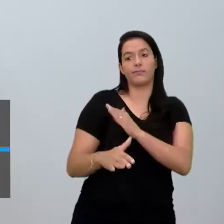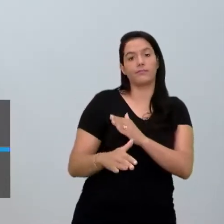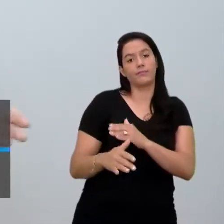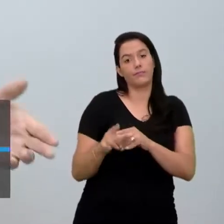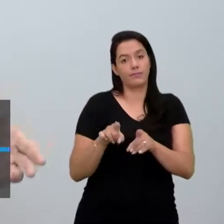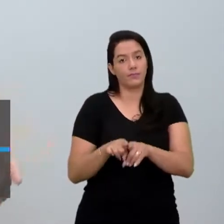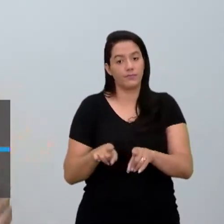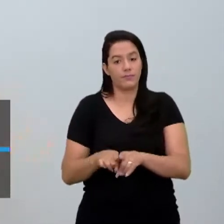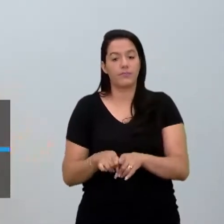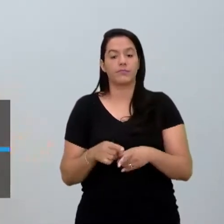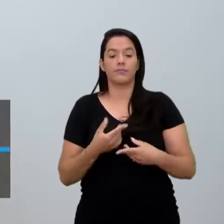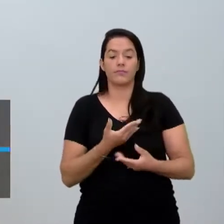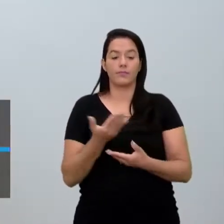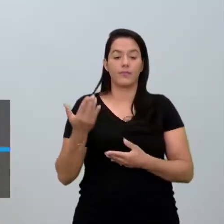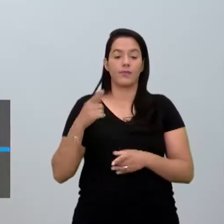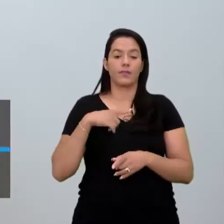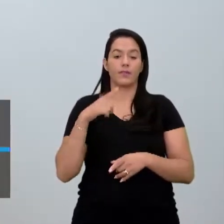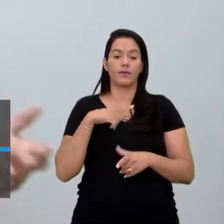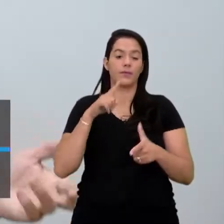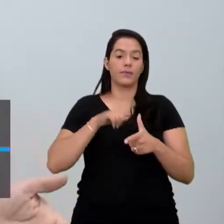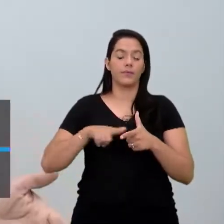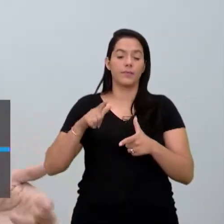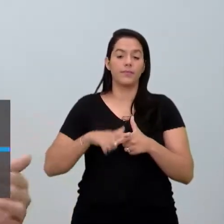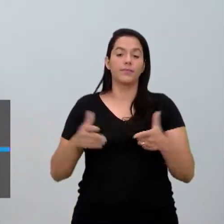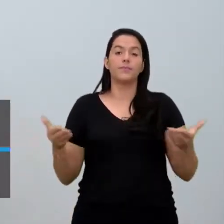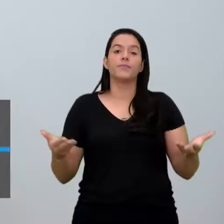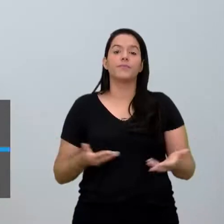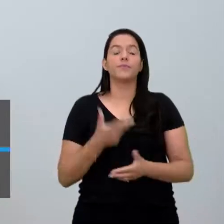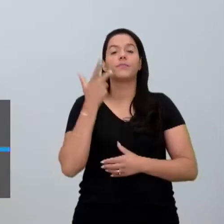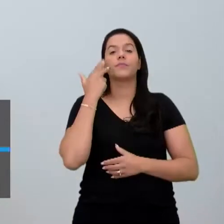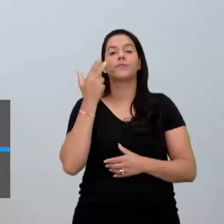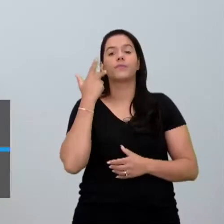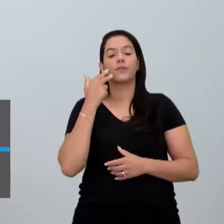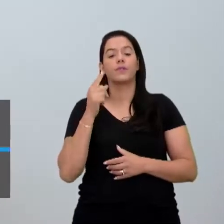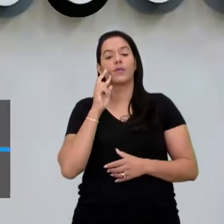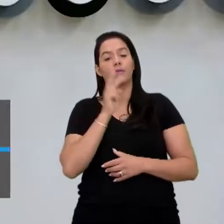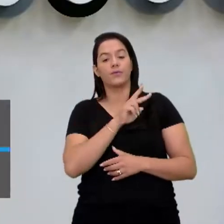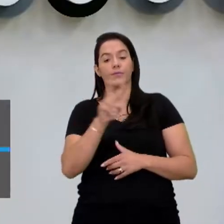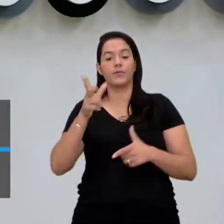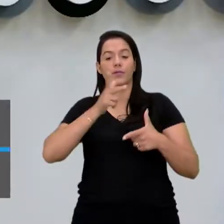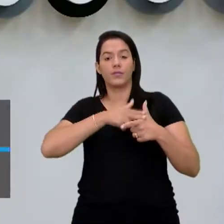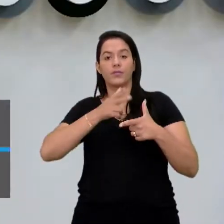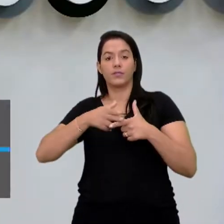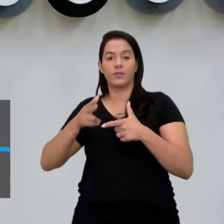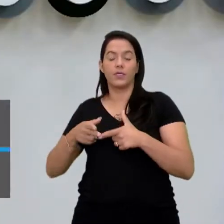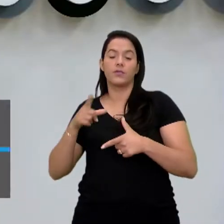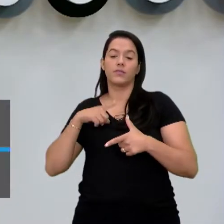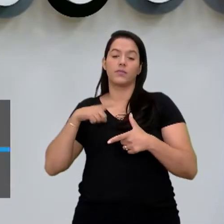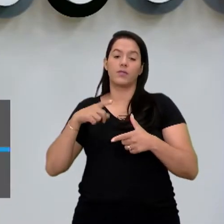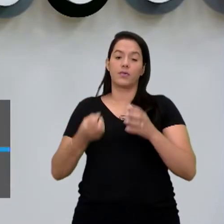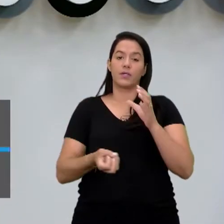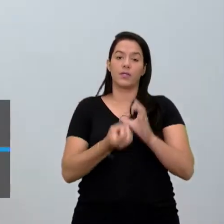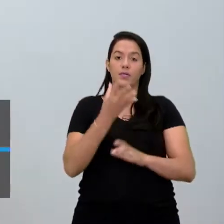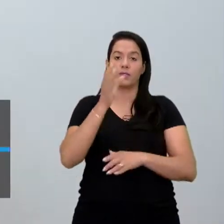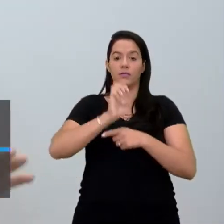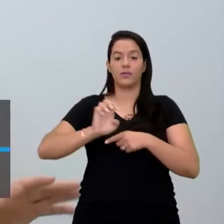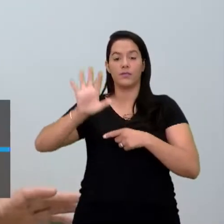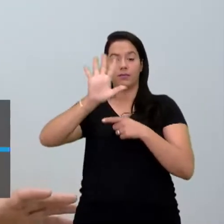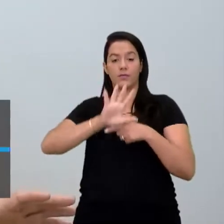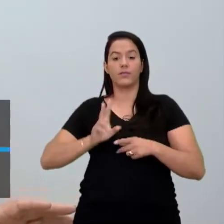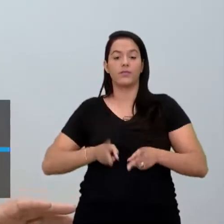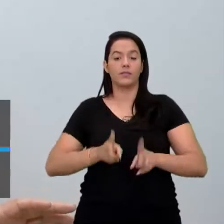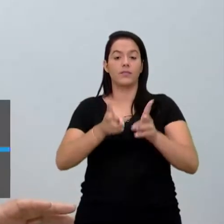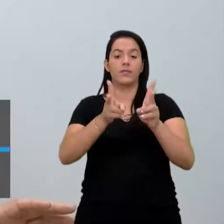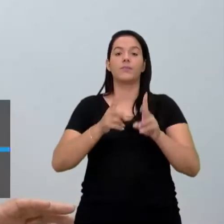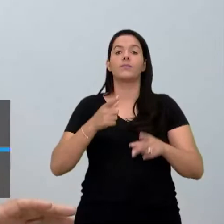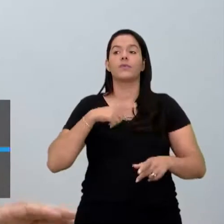também. Inclusive, é muito comum, Fabi, quando a gente vê séries produzidas na Europa, por exemplo, sempre aparece